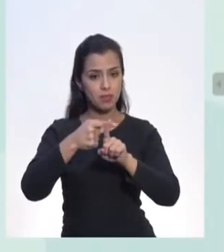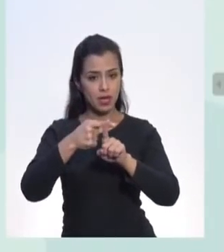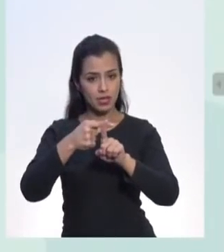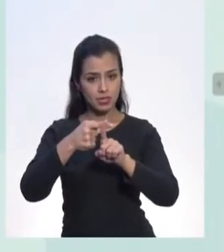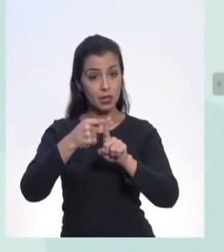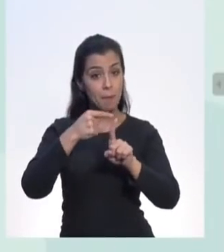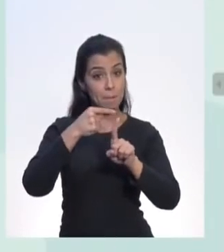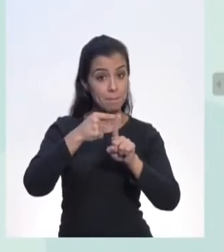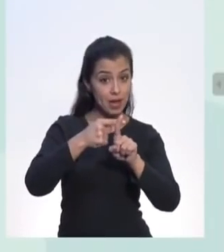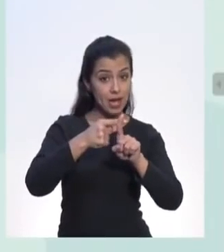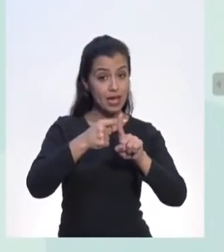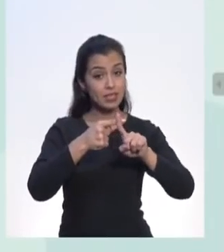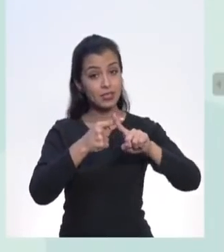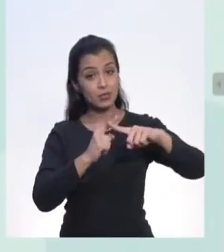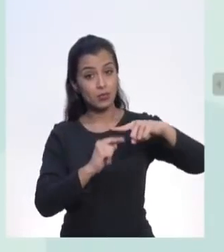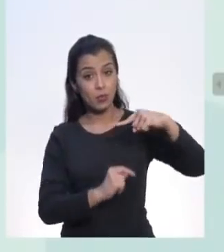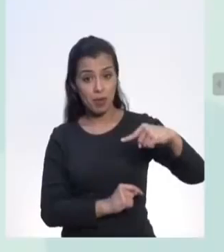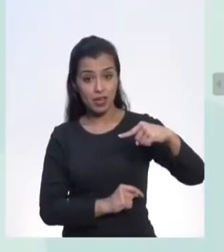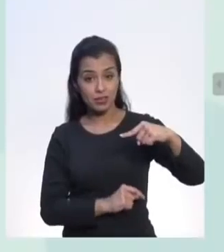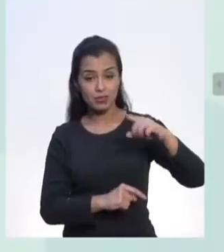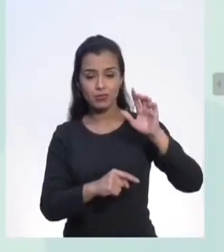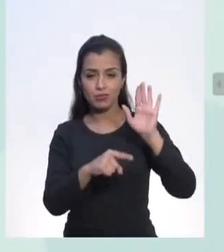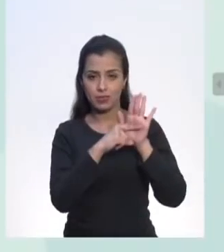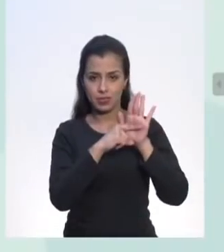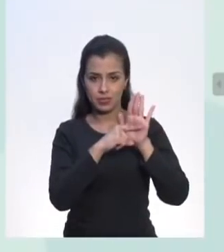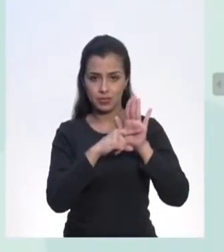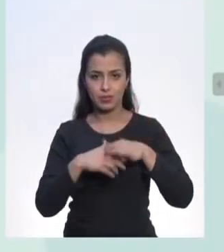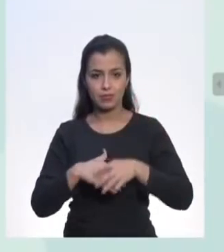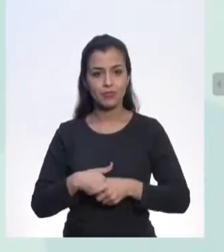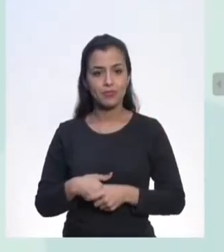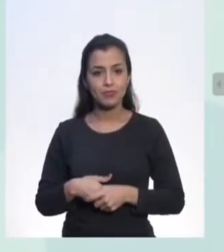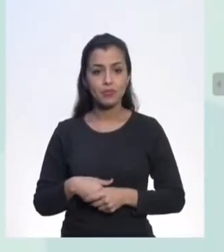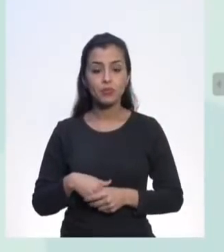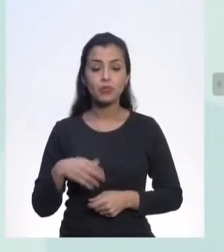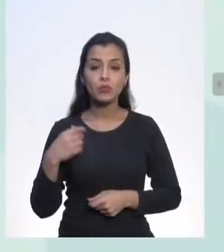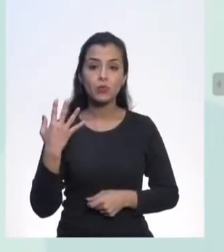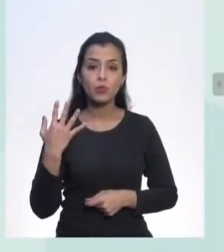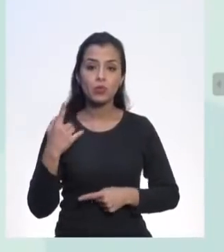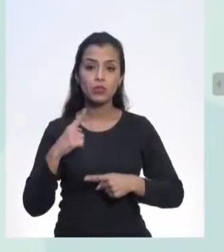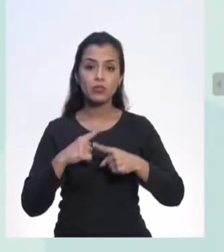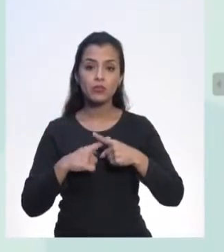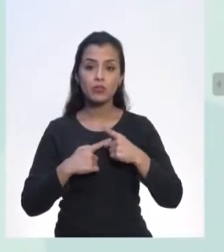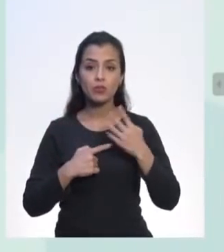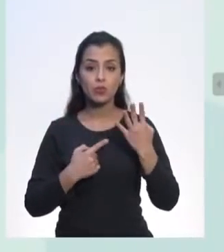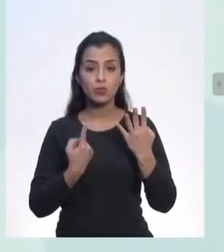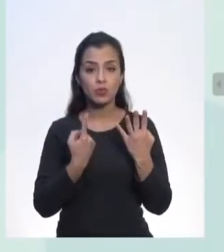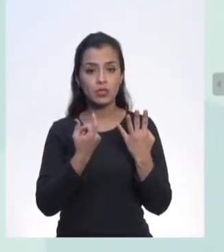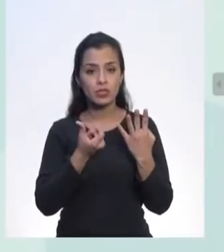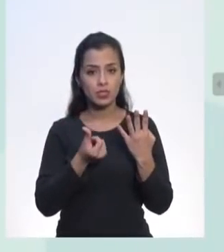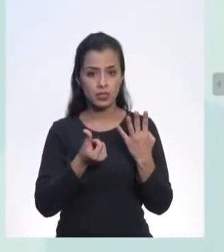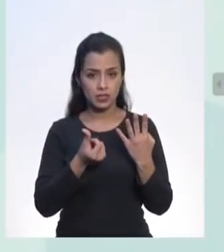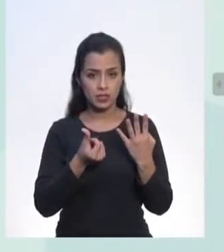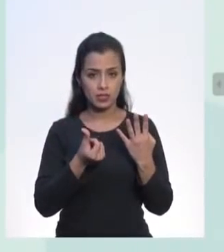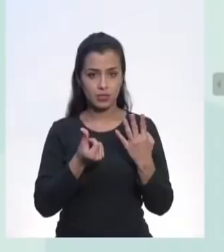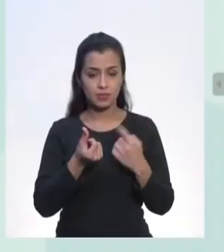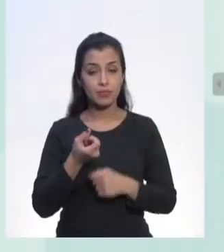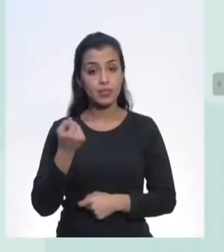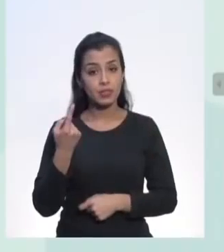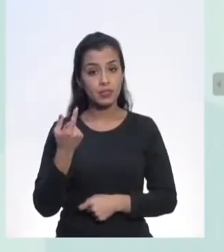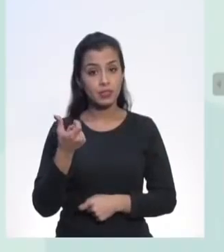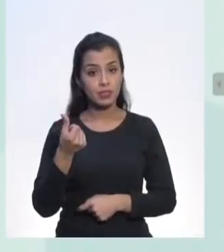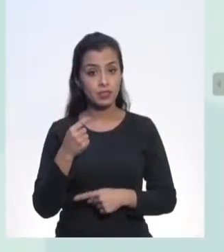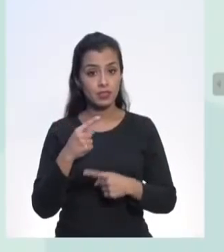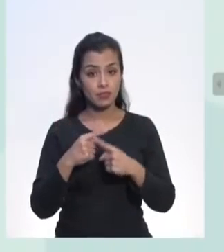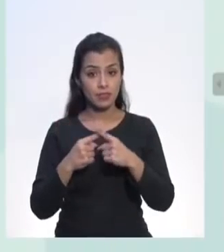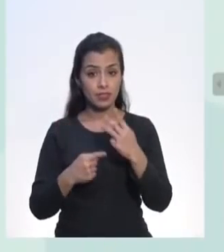com menos, menos. Multiplicação. 4 vezes 4, 16. 16 vezes